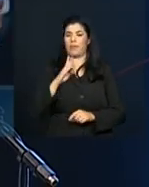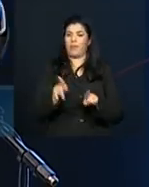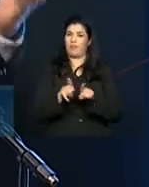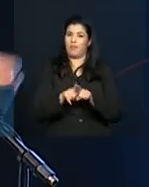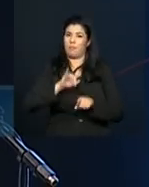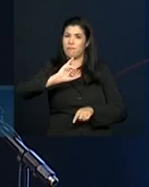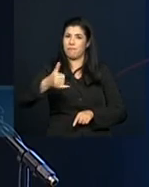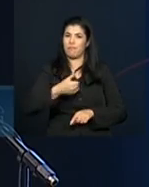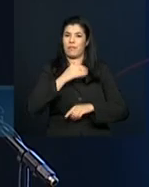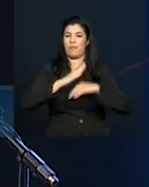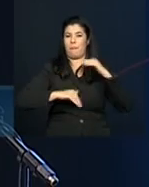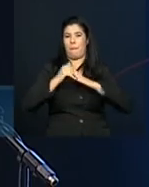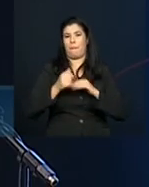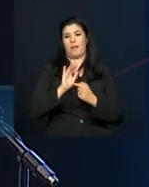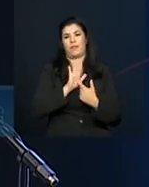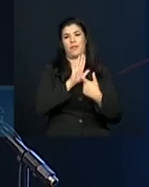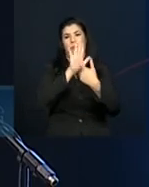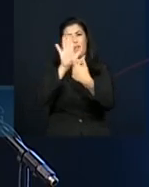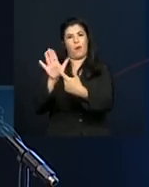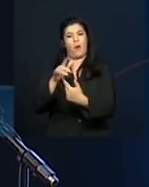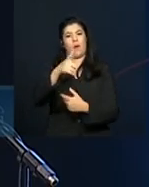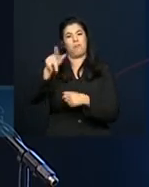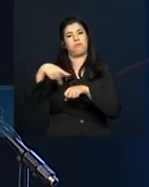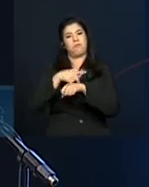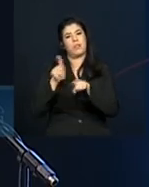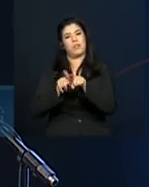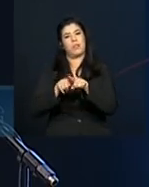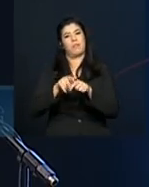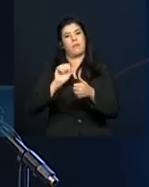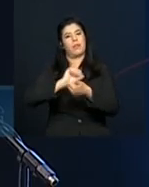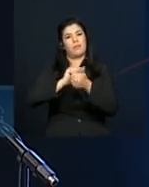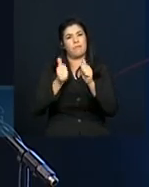países adaptarem à sua realidade. Então, para mim, é um